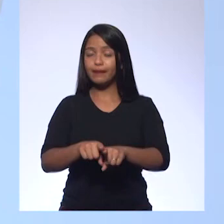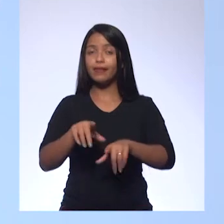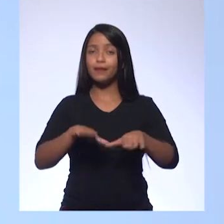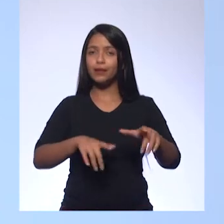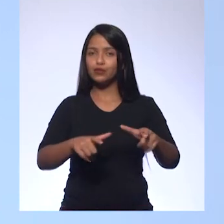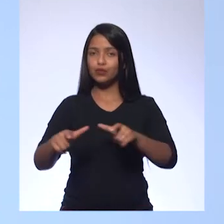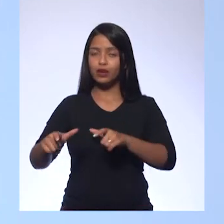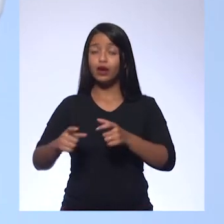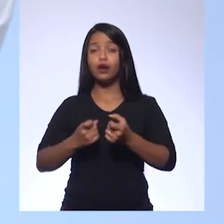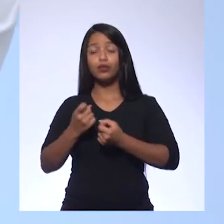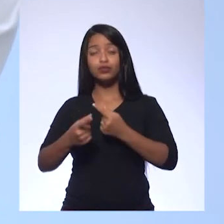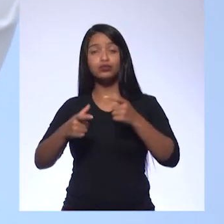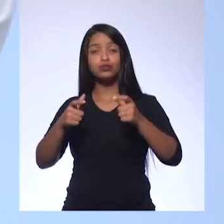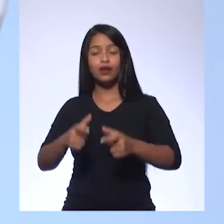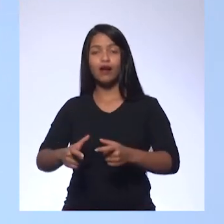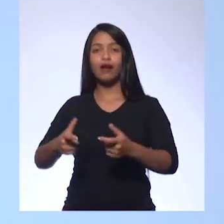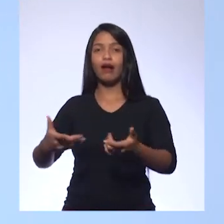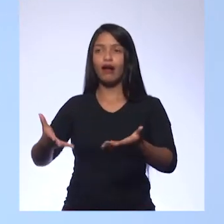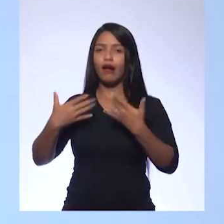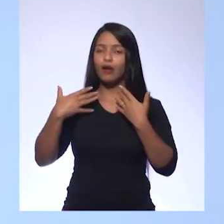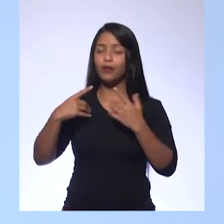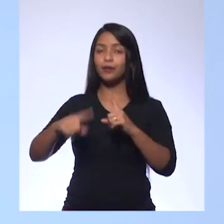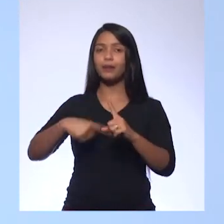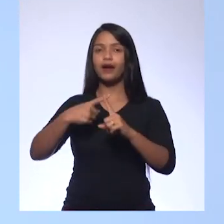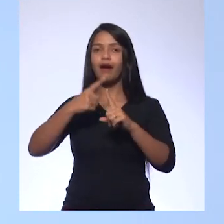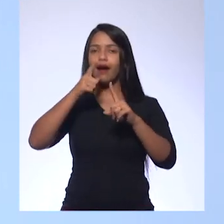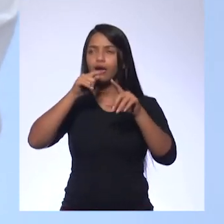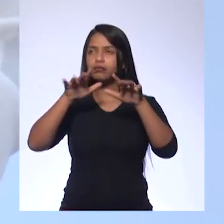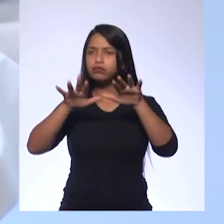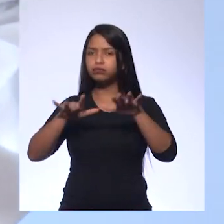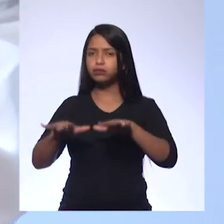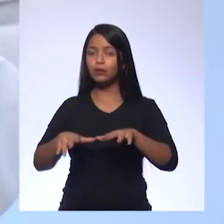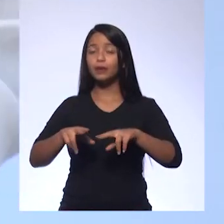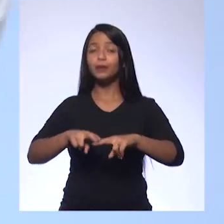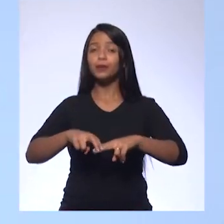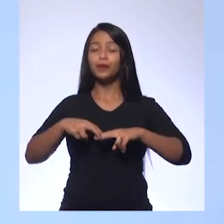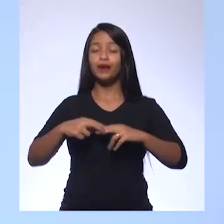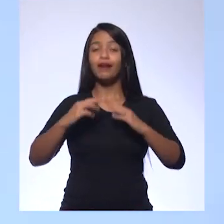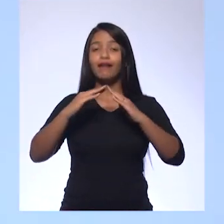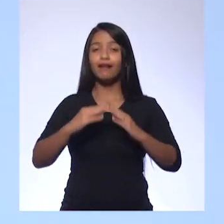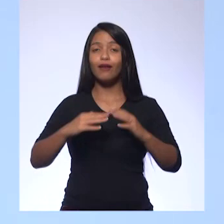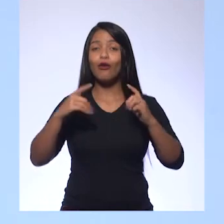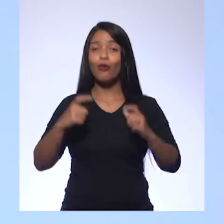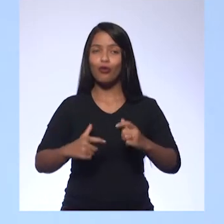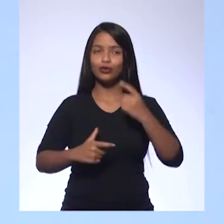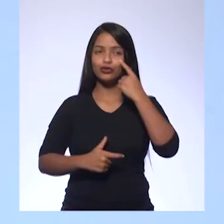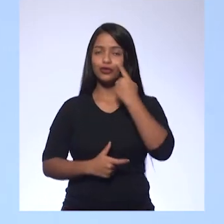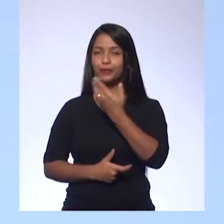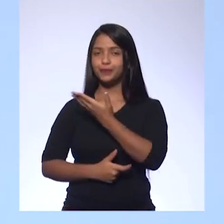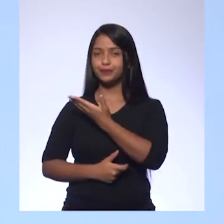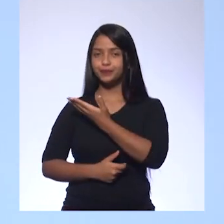e úmido, né, dependendo de onde está, tá, porque a gente está aqui nesta área mais,